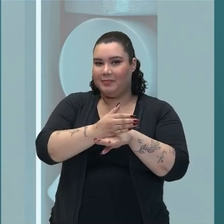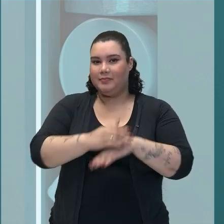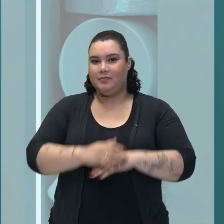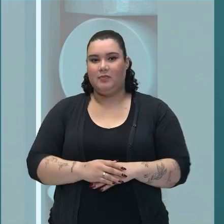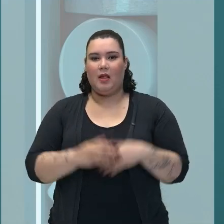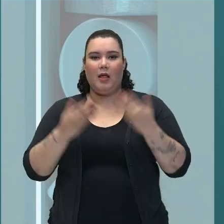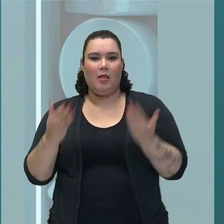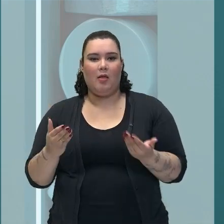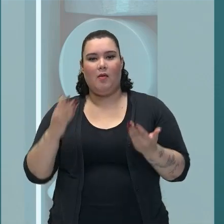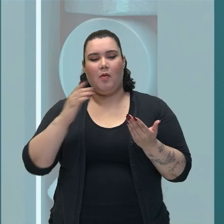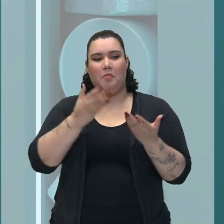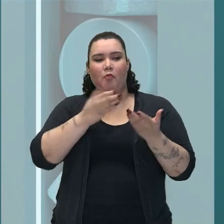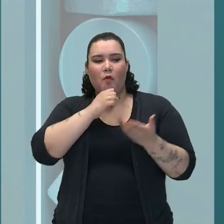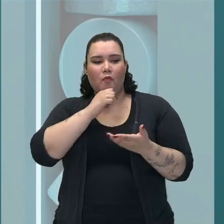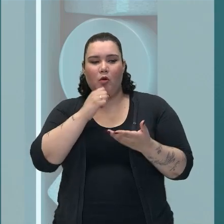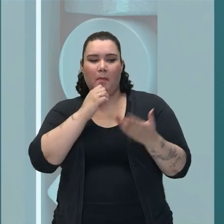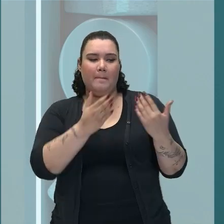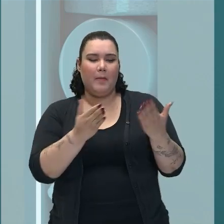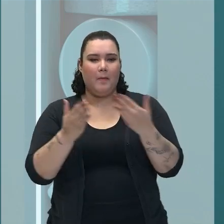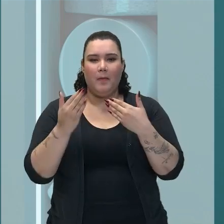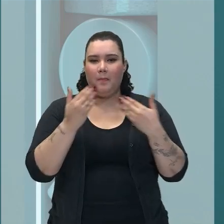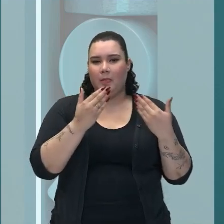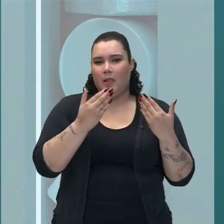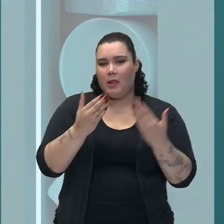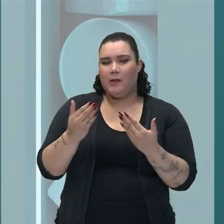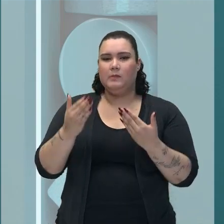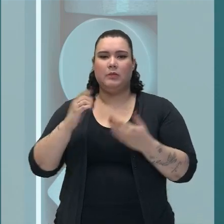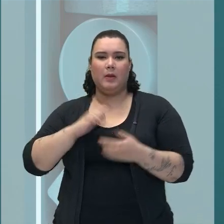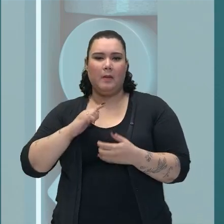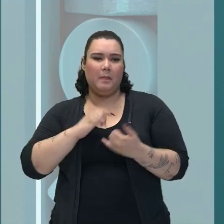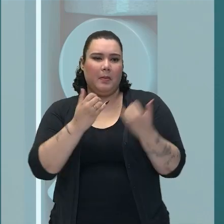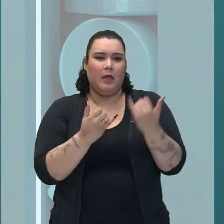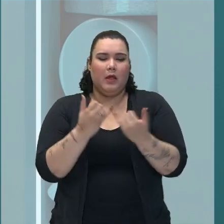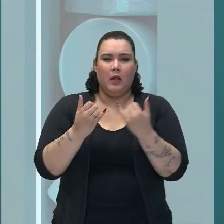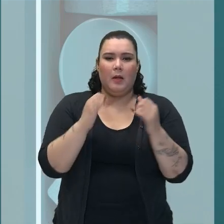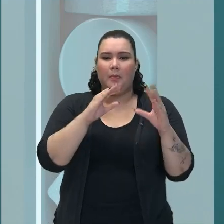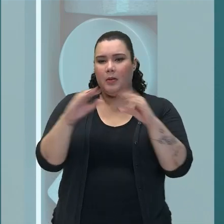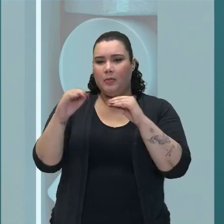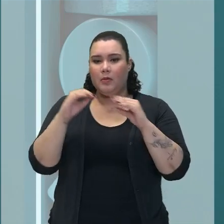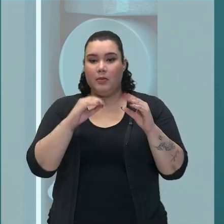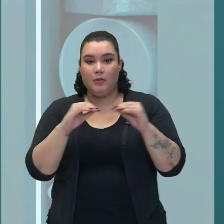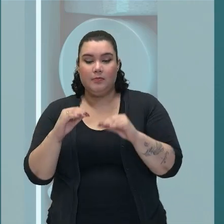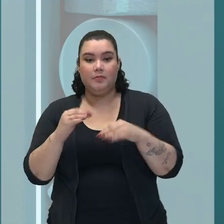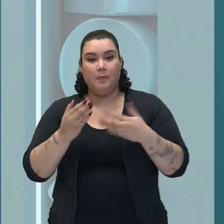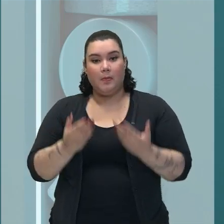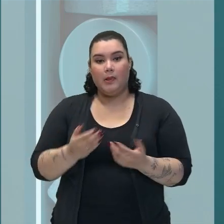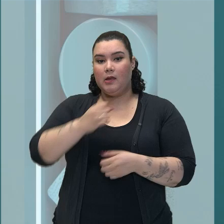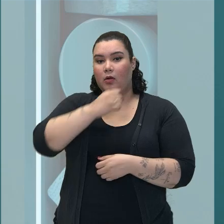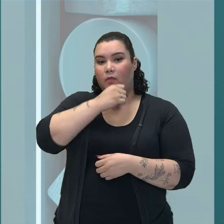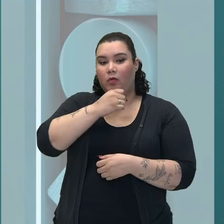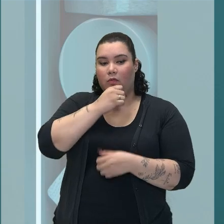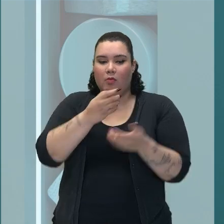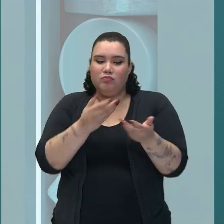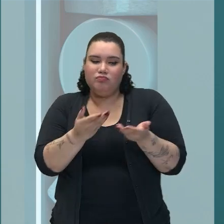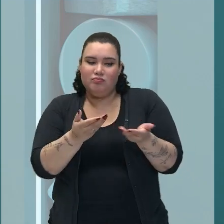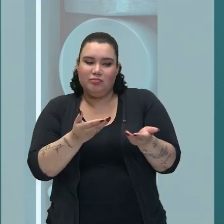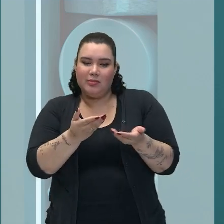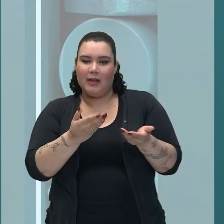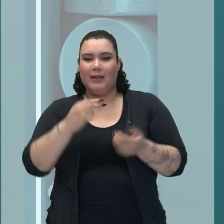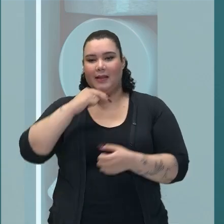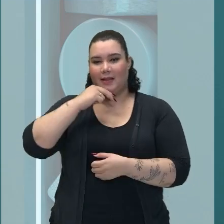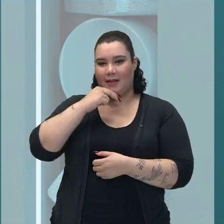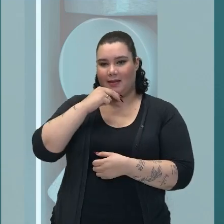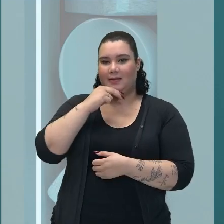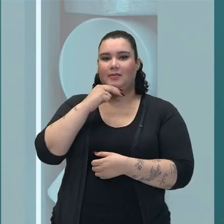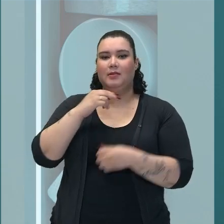lá, ela tratava bem, faziam isso, faziam aquilo, né? Então, a vovó chamegava essa netinha, né? E ela